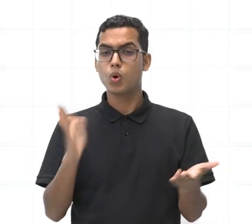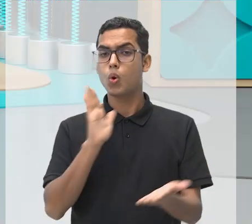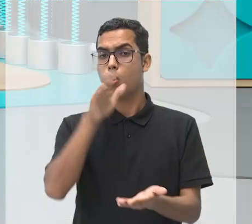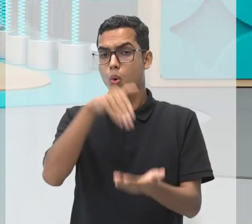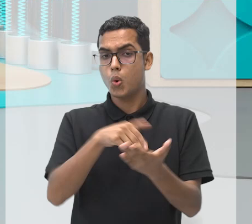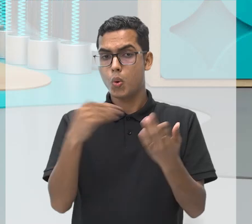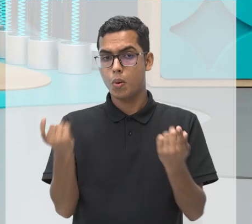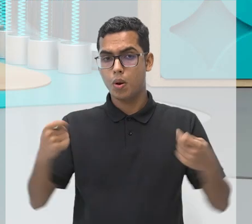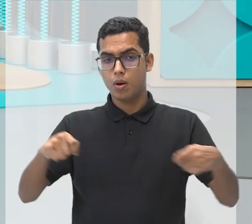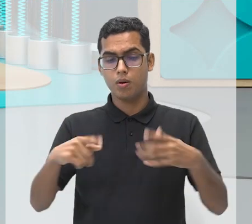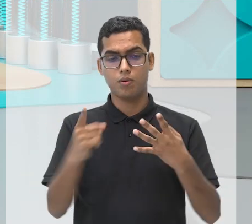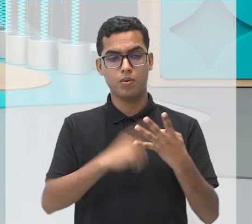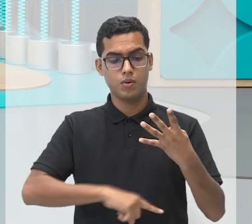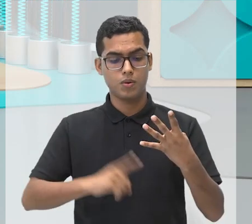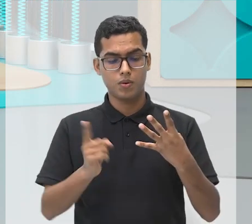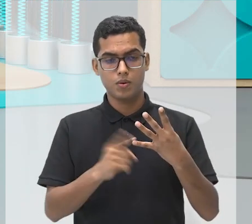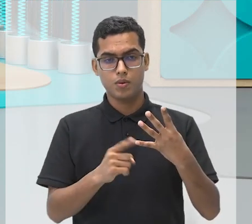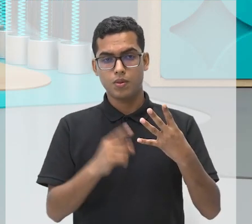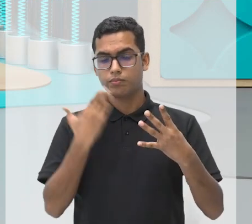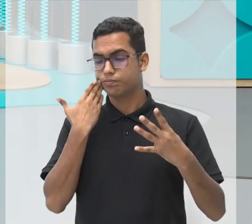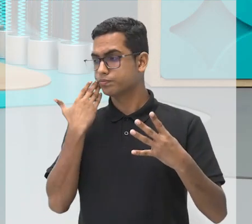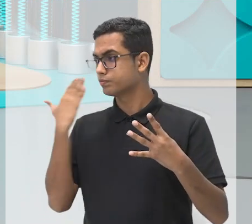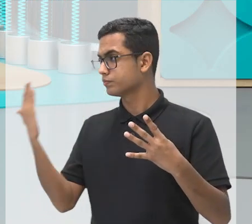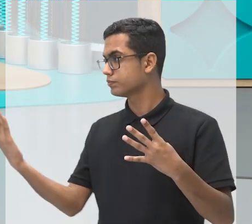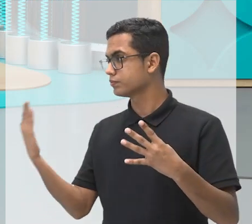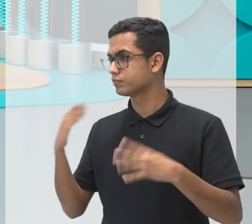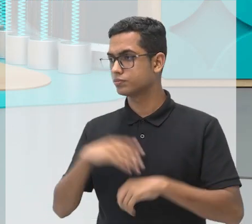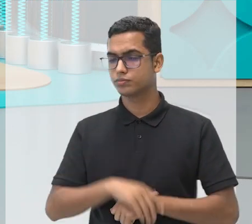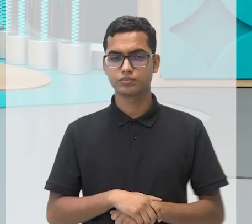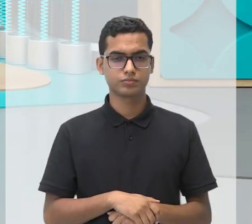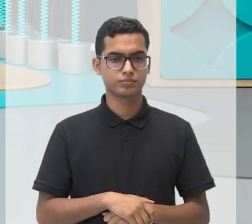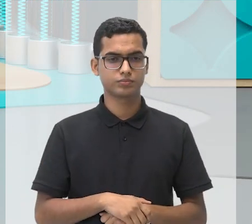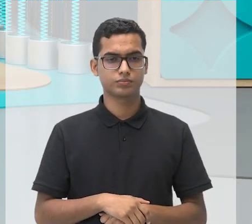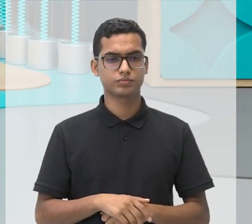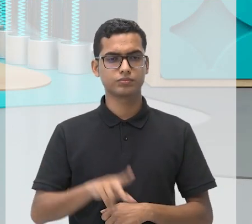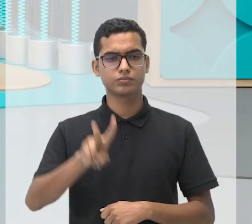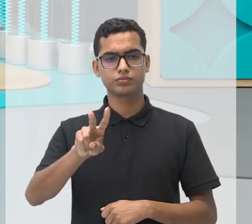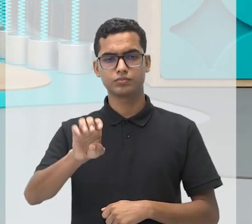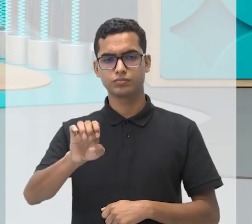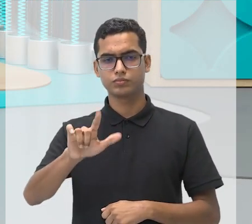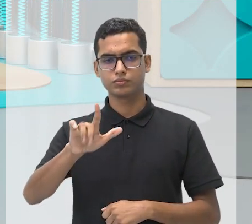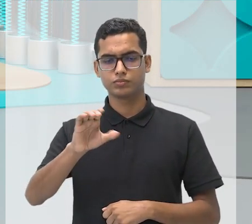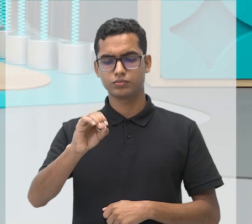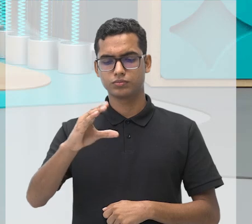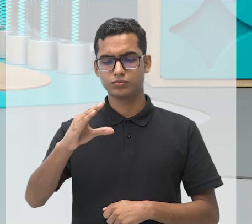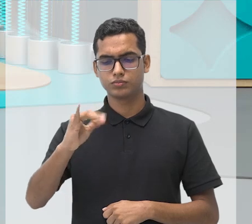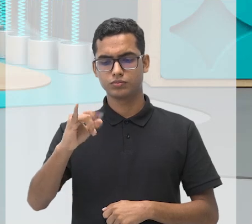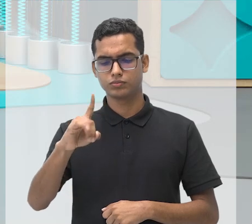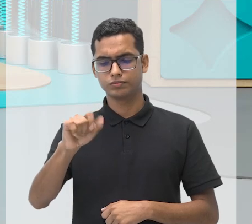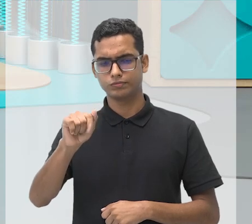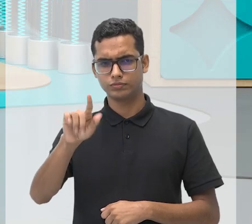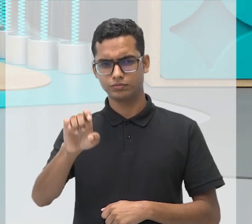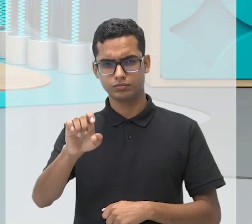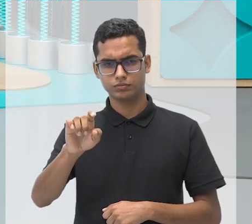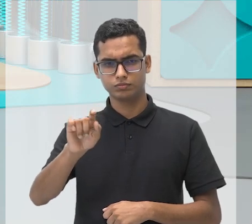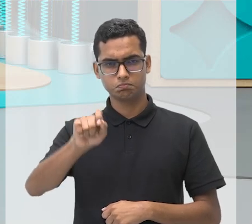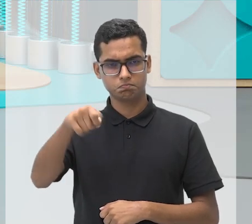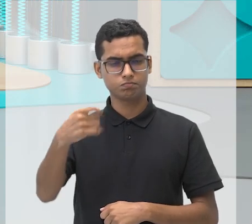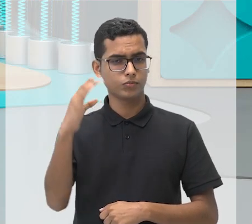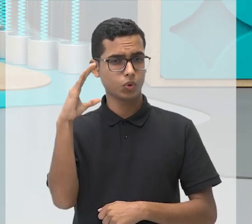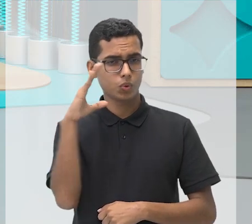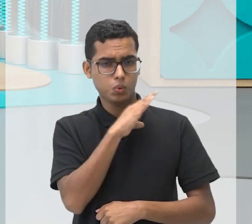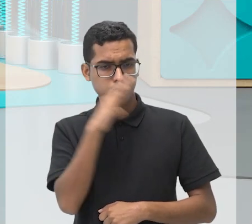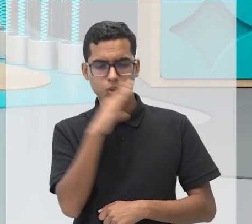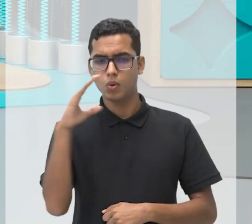capacidade física que nós vamos explorar nesta aula, que é a velocidade. Eu deixei ela por último